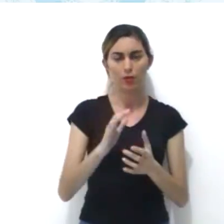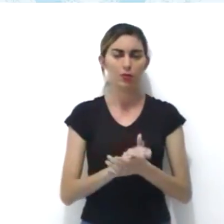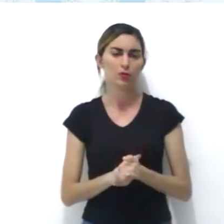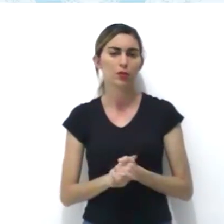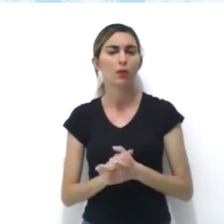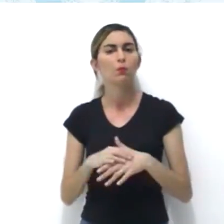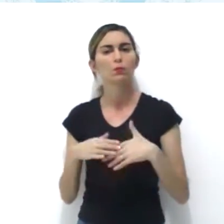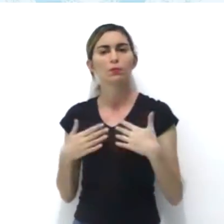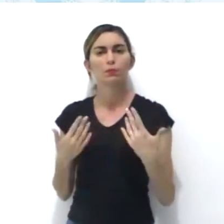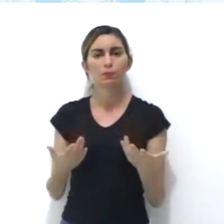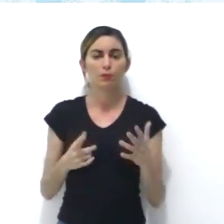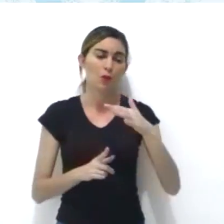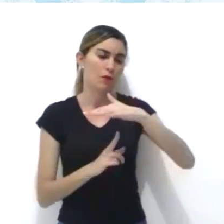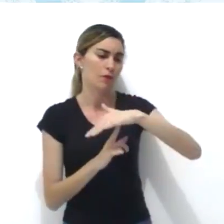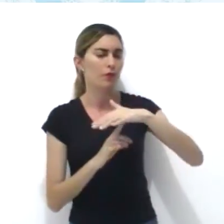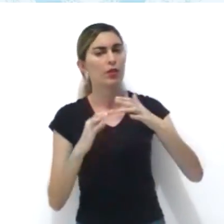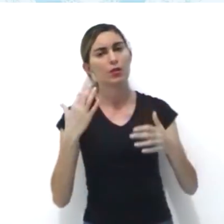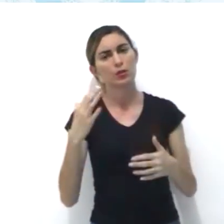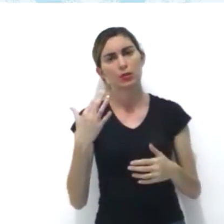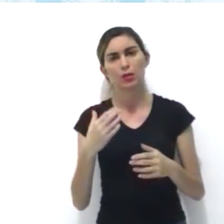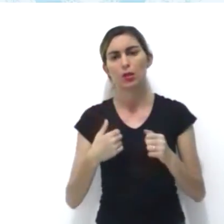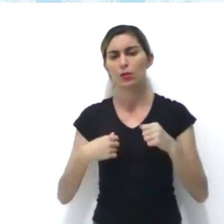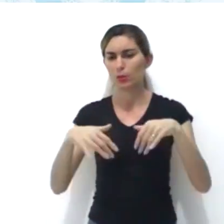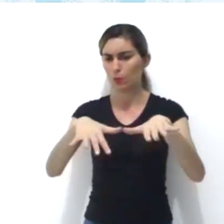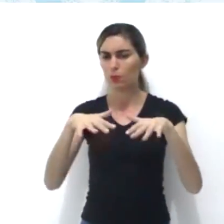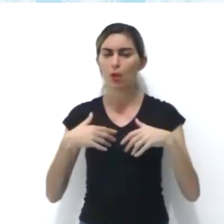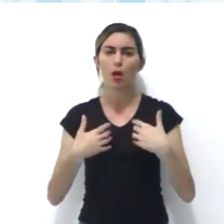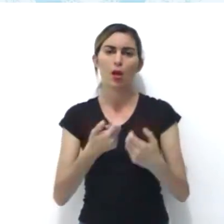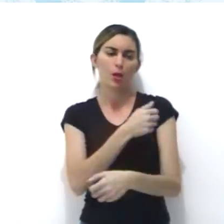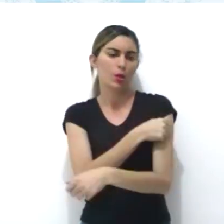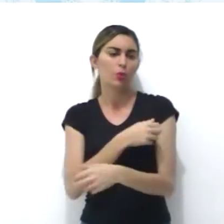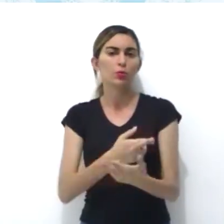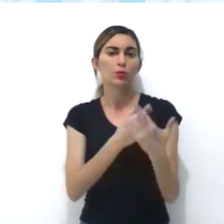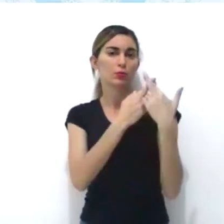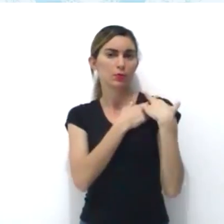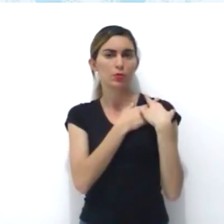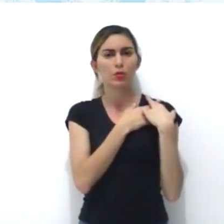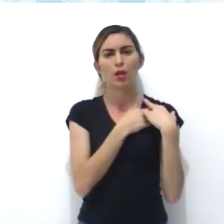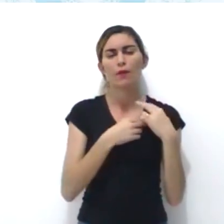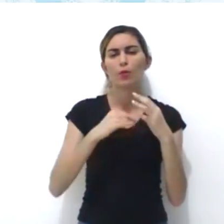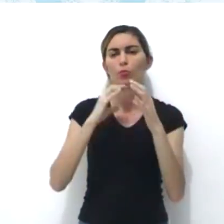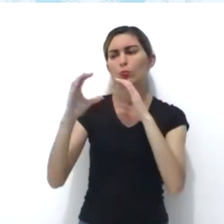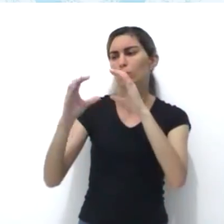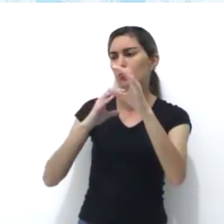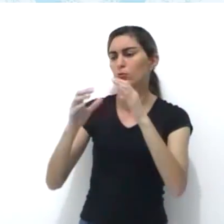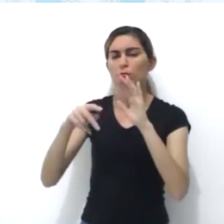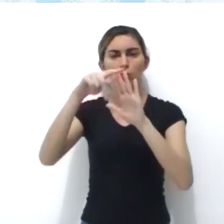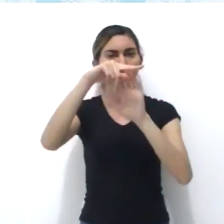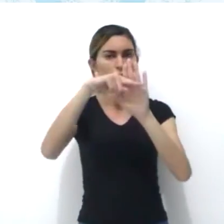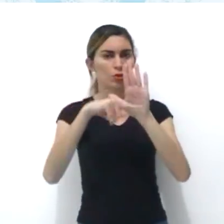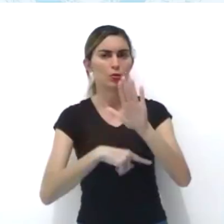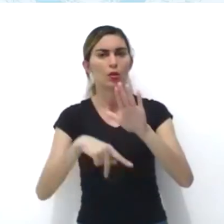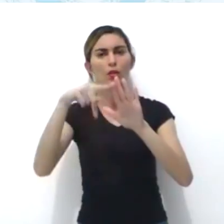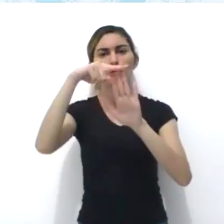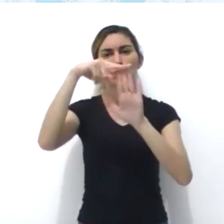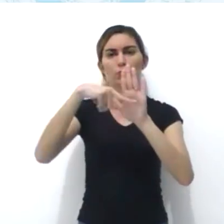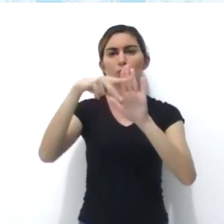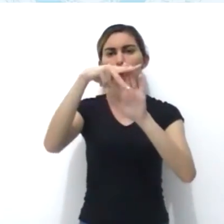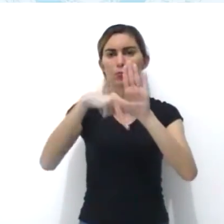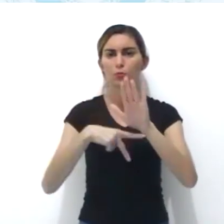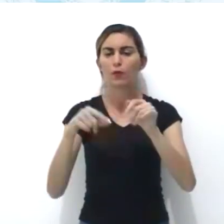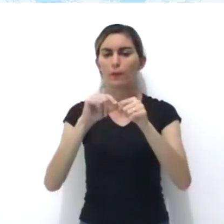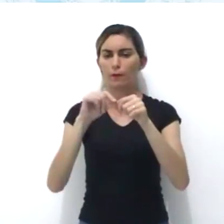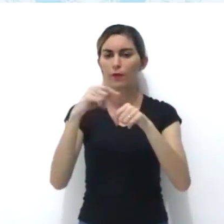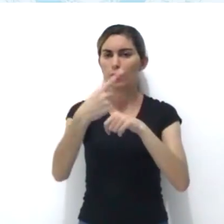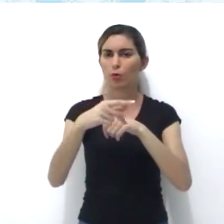de ciências? A feira de ciências são eventos em que os alunos são responsáveis pela comunicação de projetos